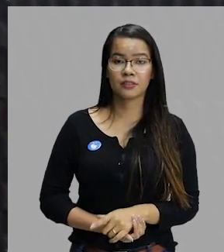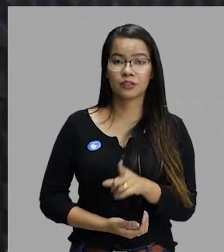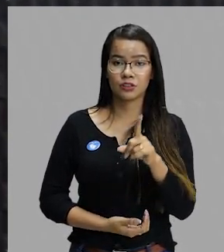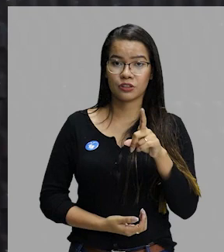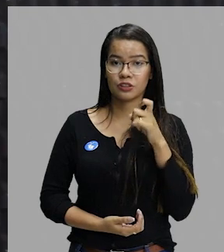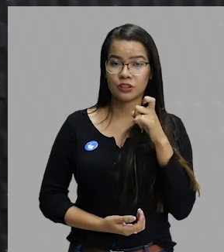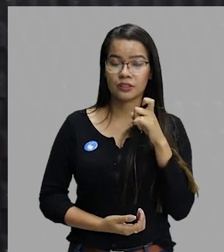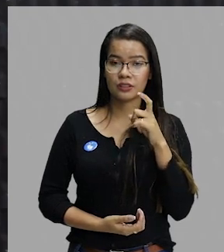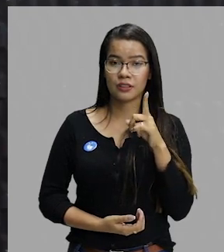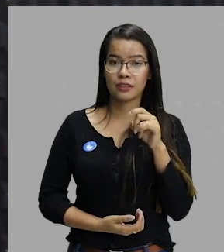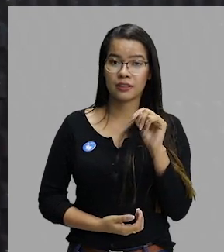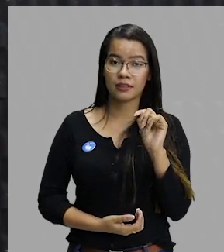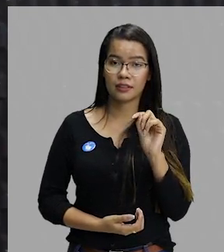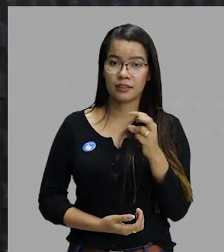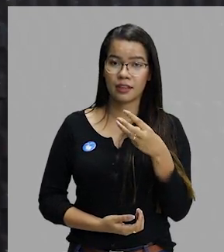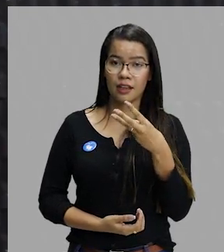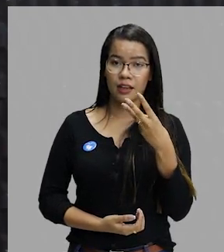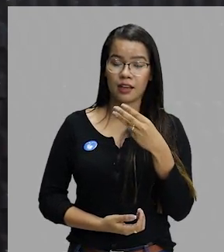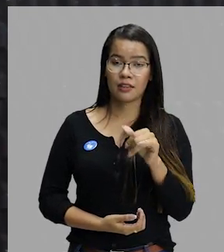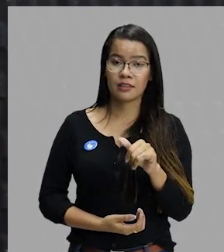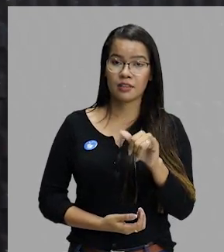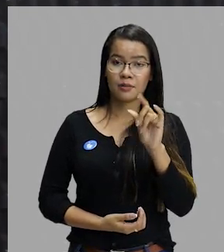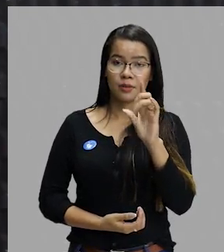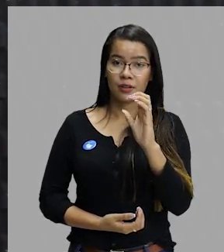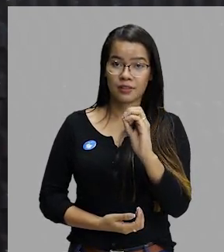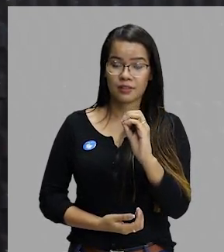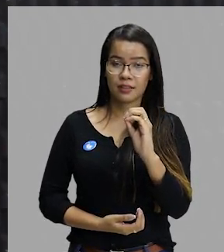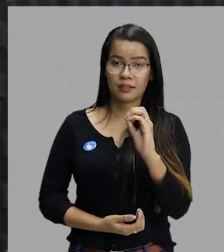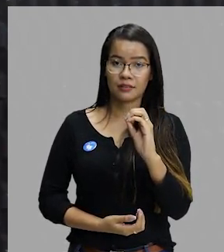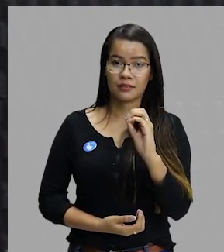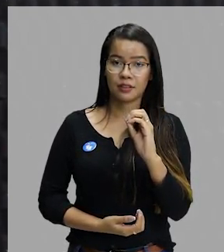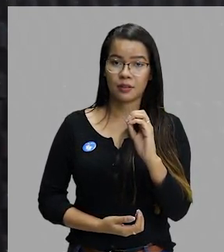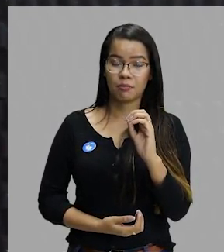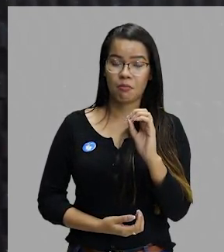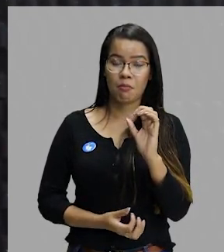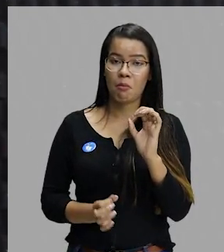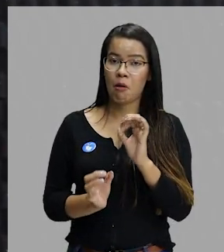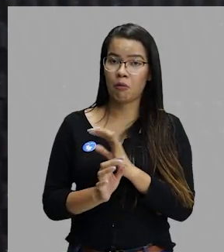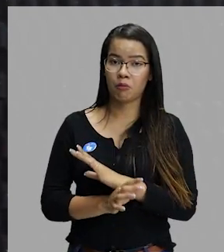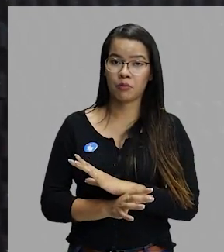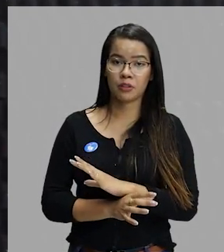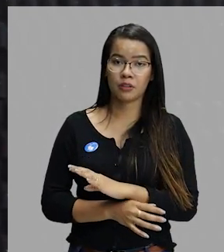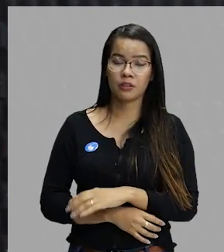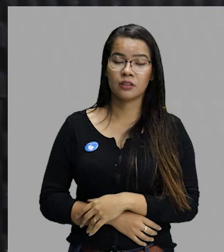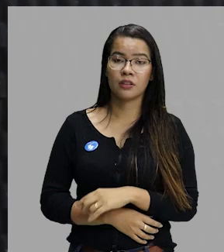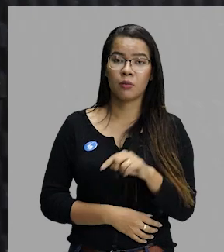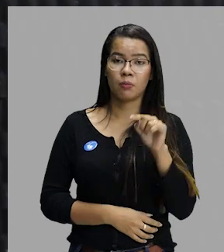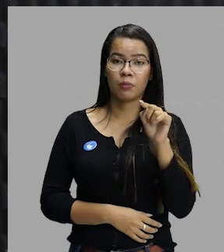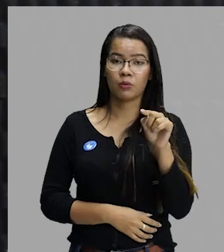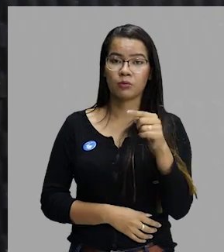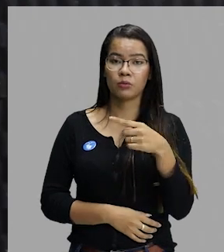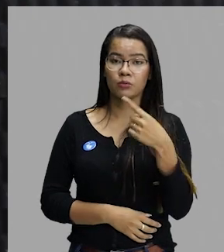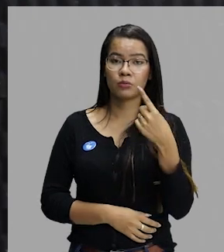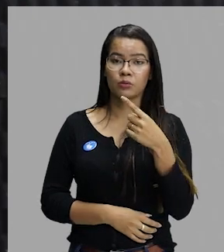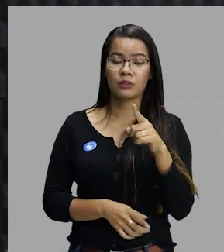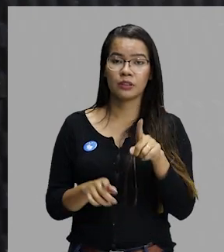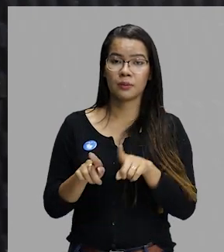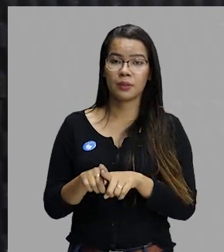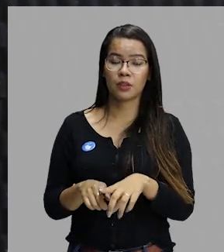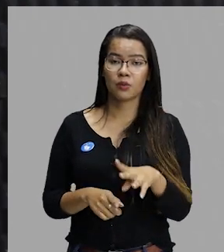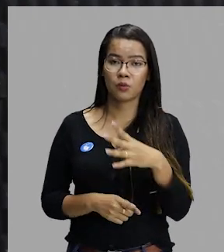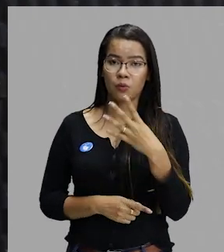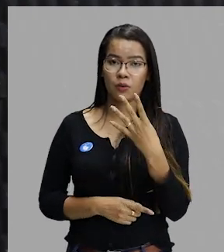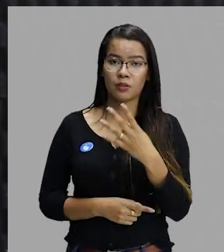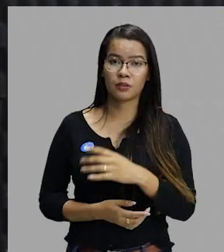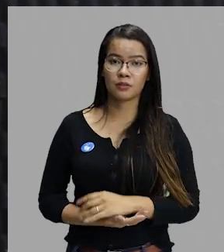X é 3 e y é 0. O ponto em cima do eixo X. E por último aqui, o ponto 1 e 4.